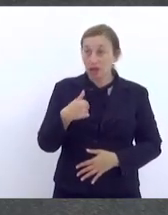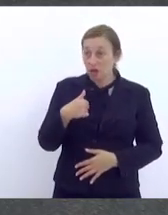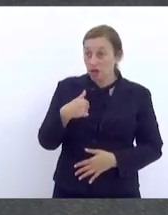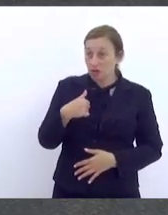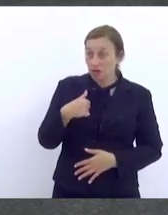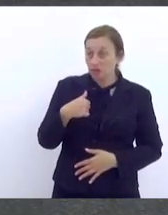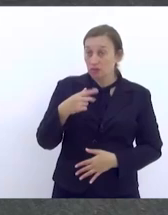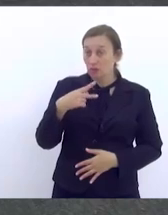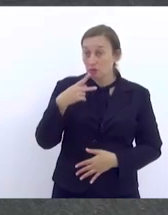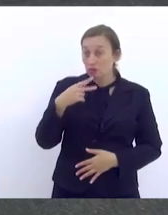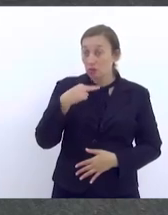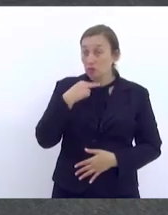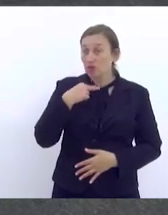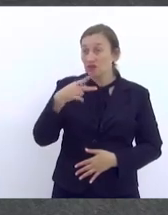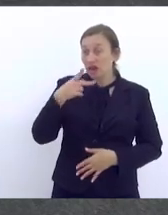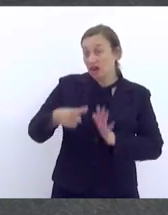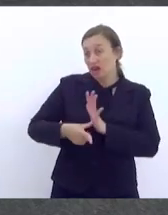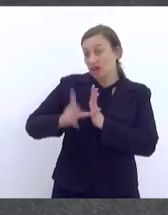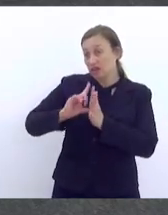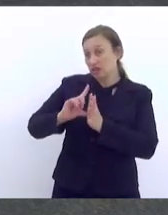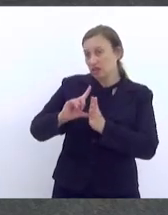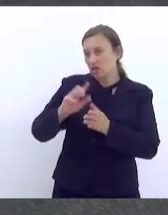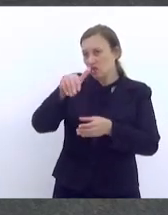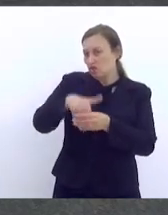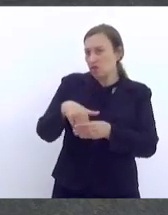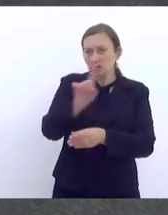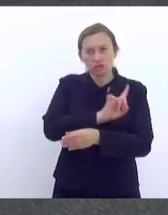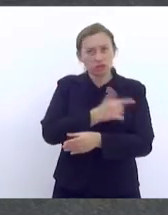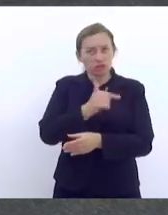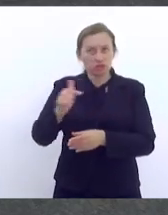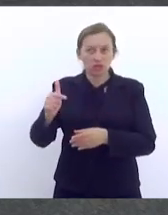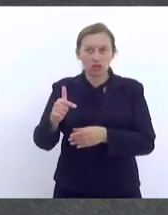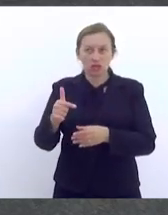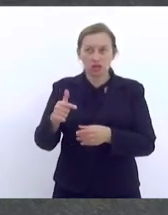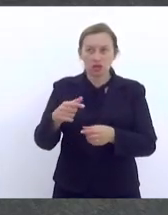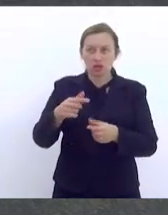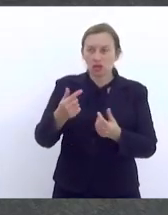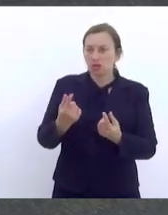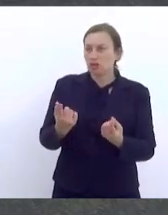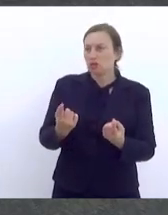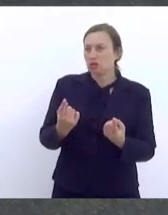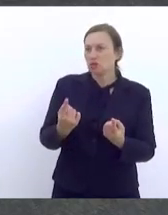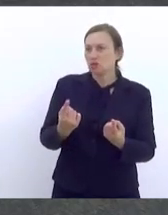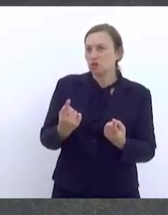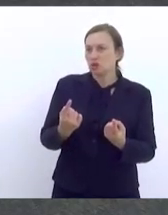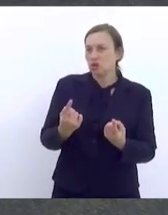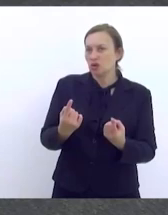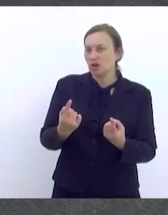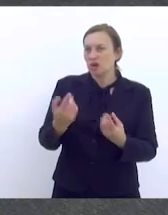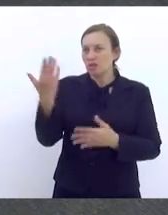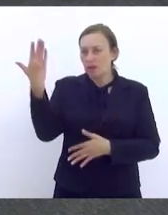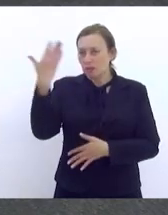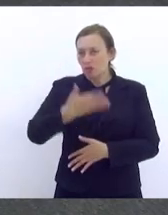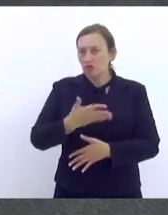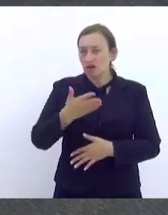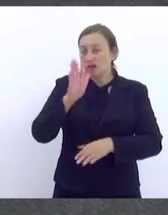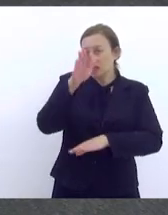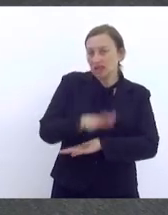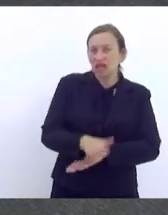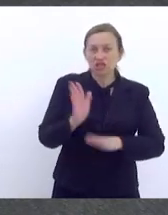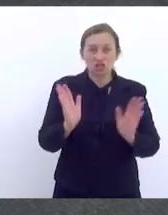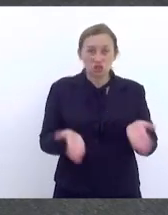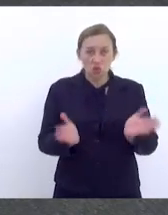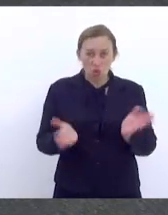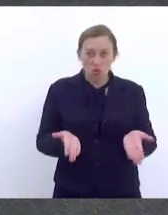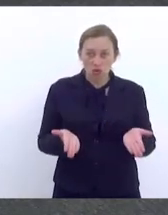devo aqui antecipar mas não vai ter o meu voto por isso não encontro justeza para aprovar na tarde de hoje não é